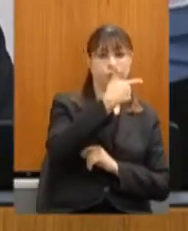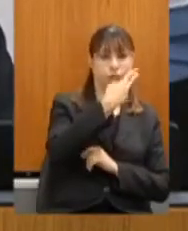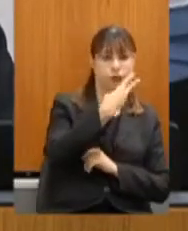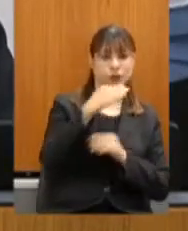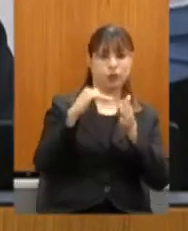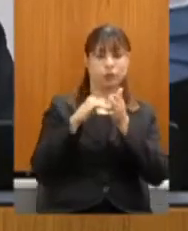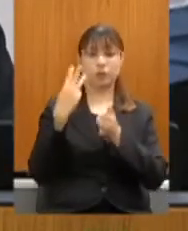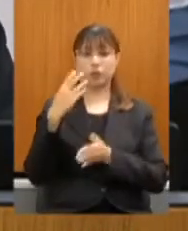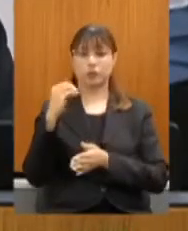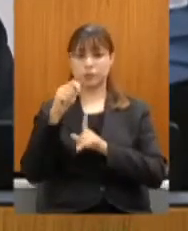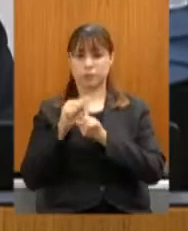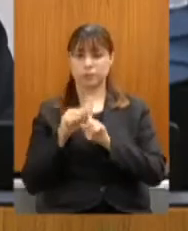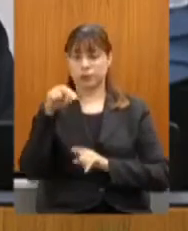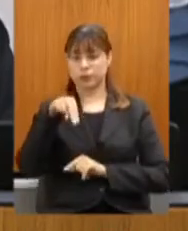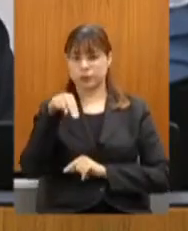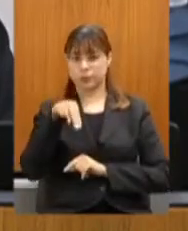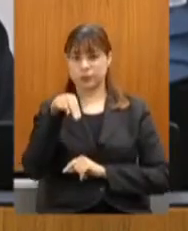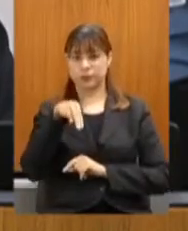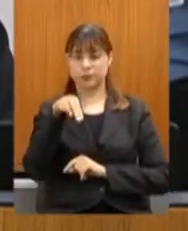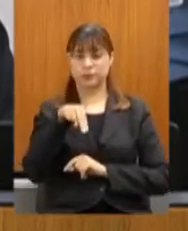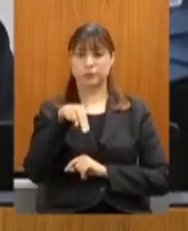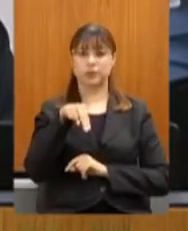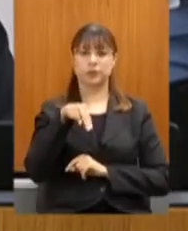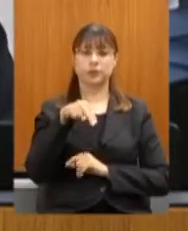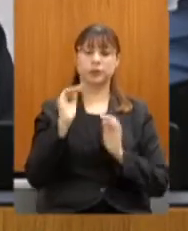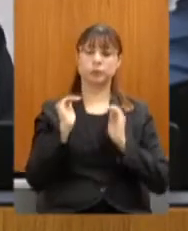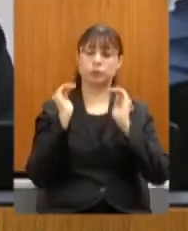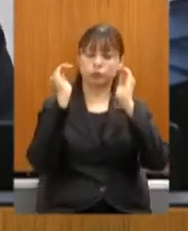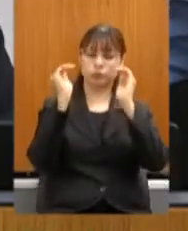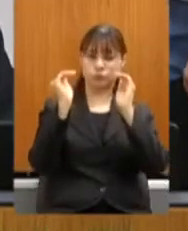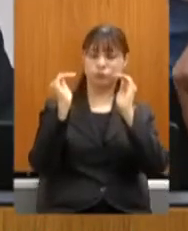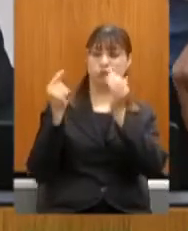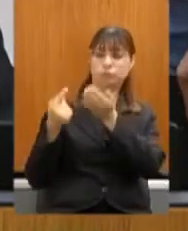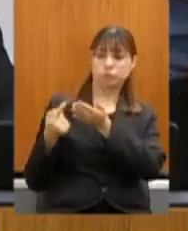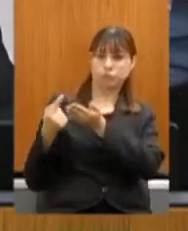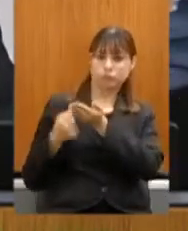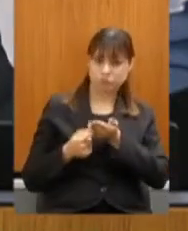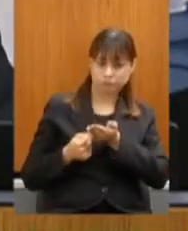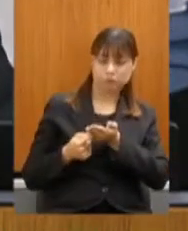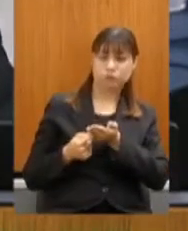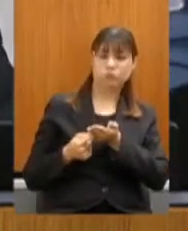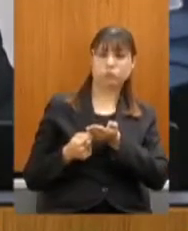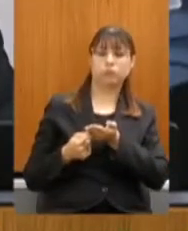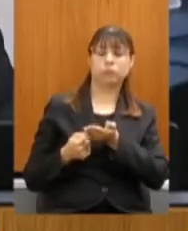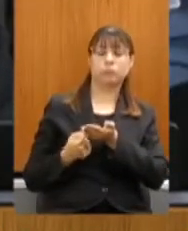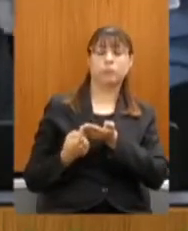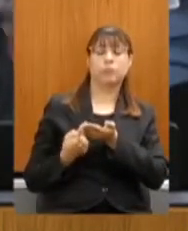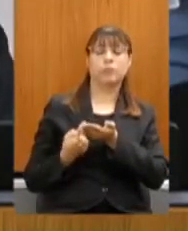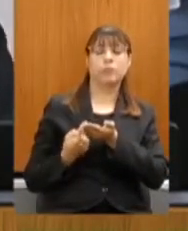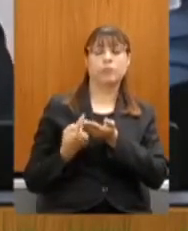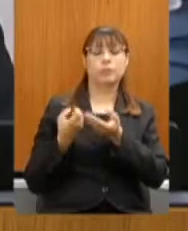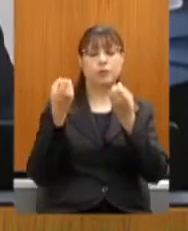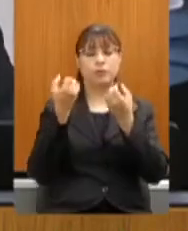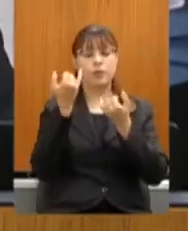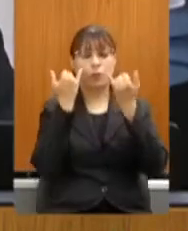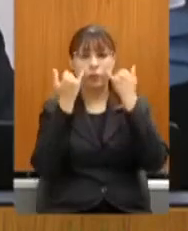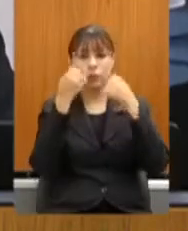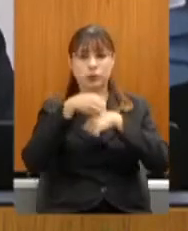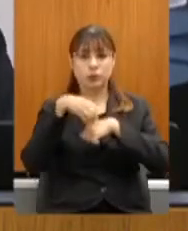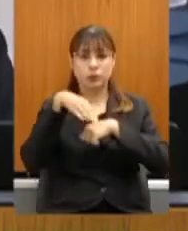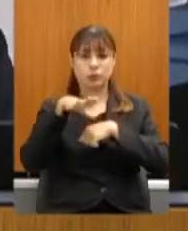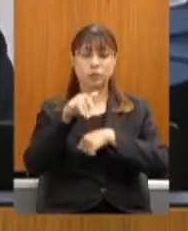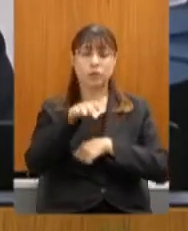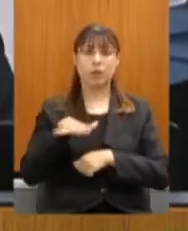30 de novembro, as autoridades convocadas informarão sobre a gestão das suas